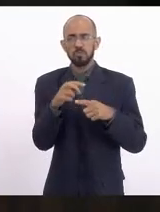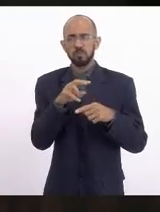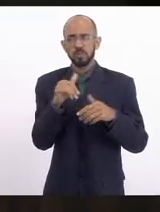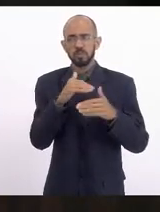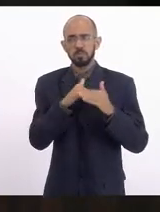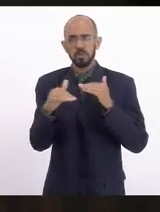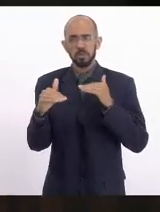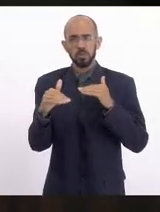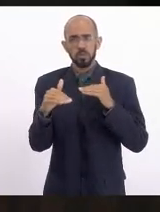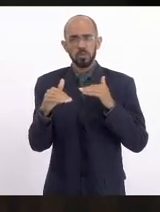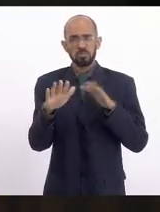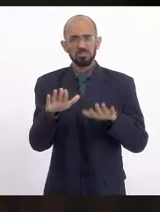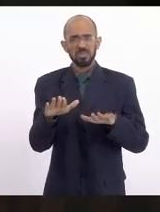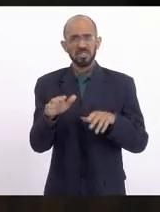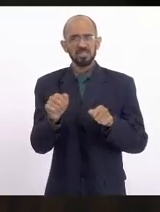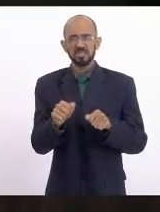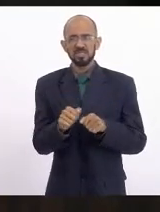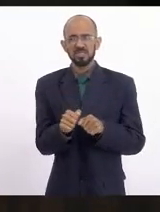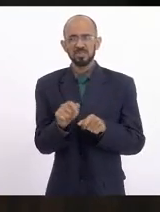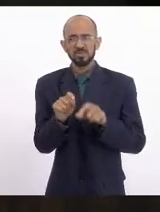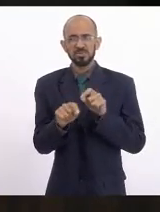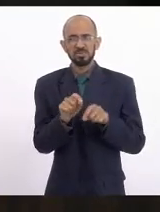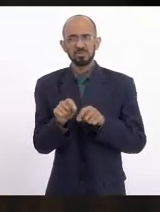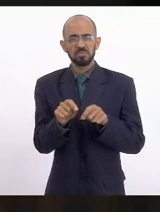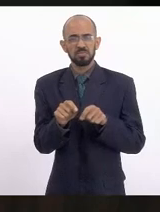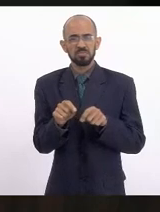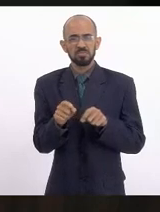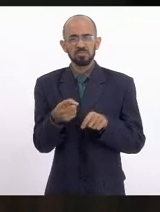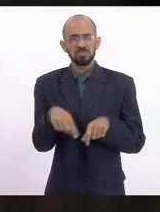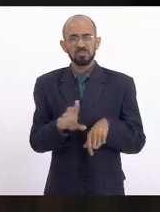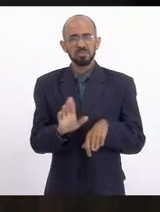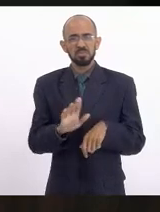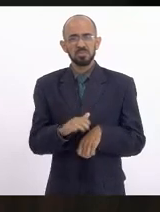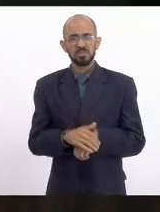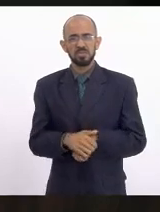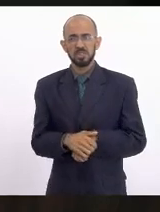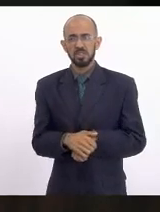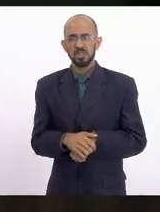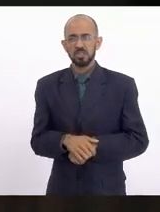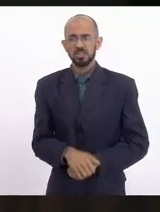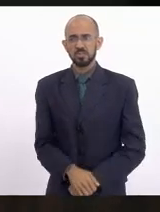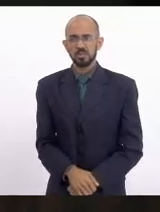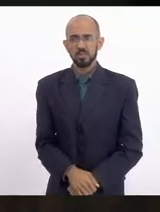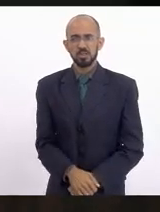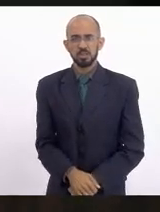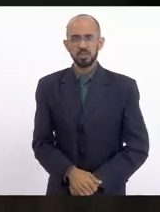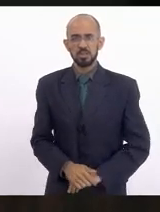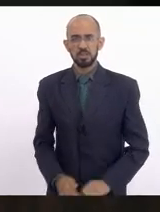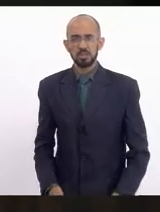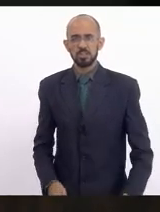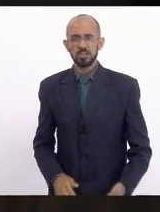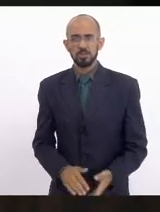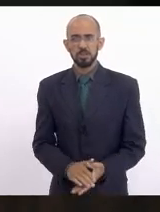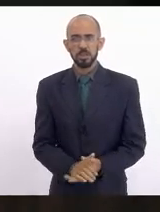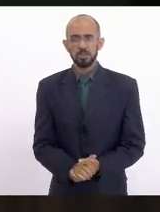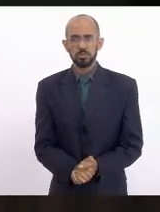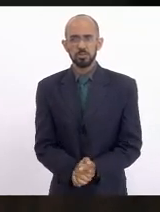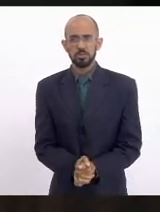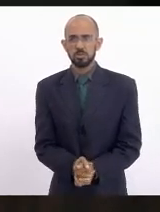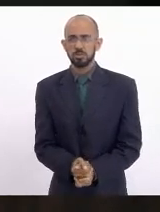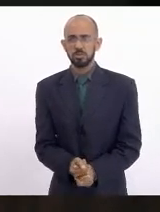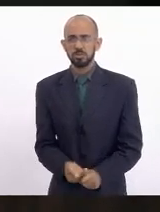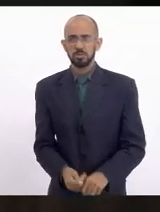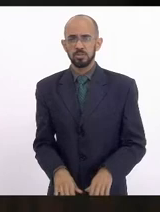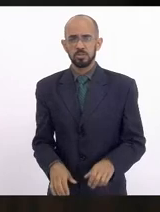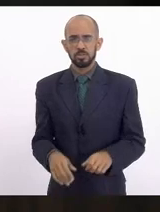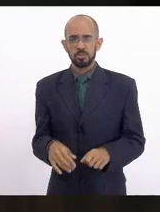ligando o metrô brigando um outro não tem não tem não tem porque tem o metrô pior tem um outro exemplo no mistério